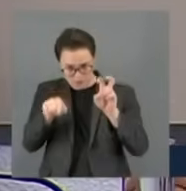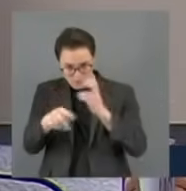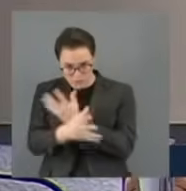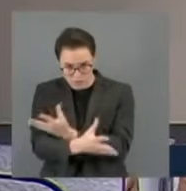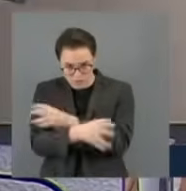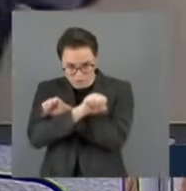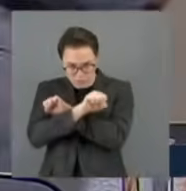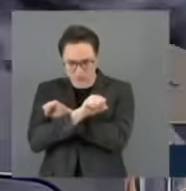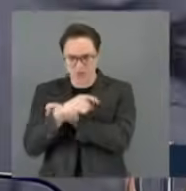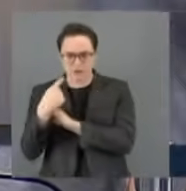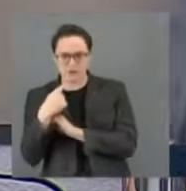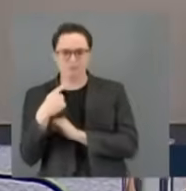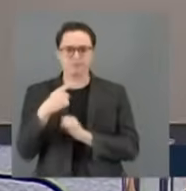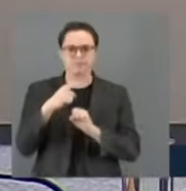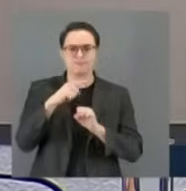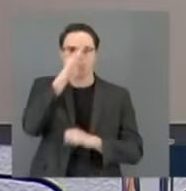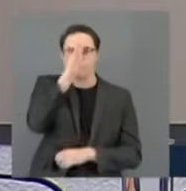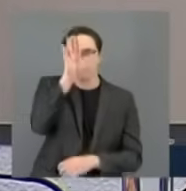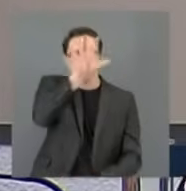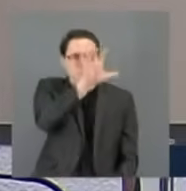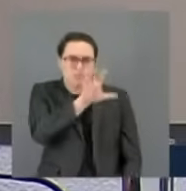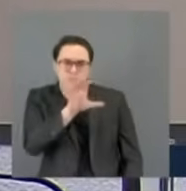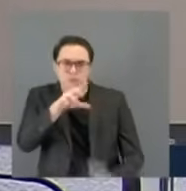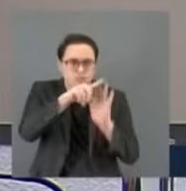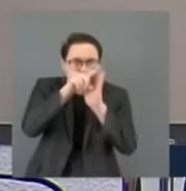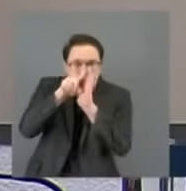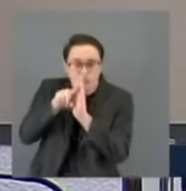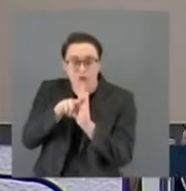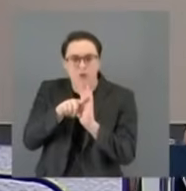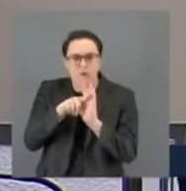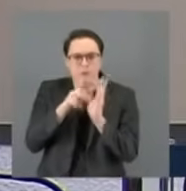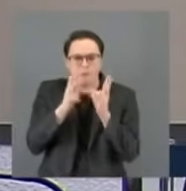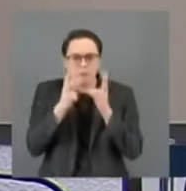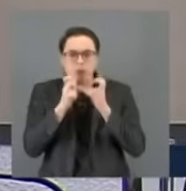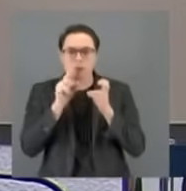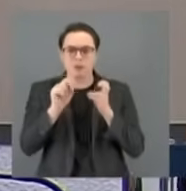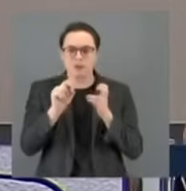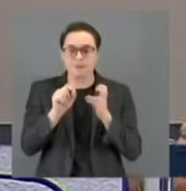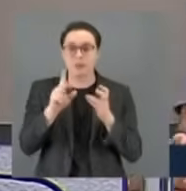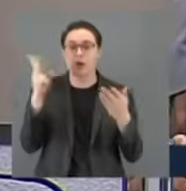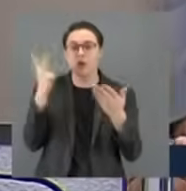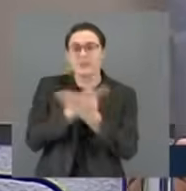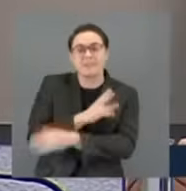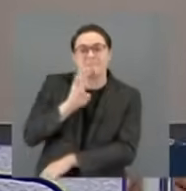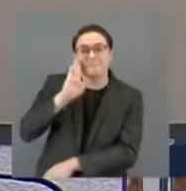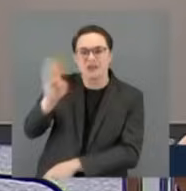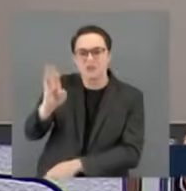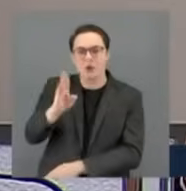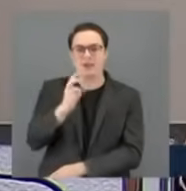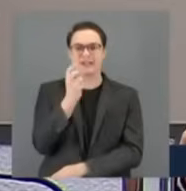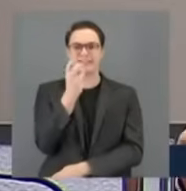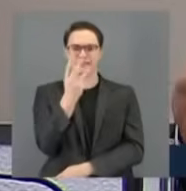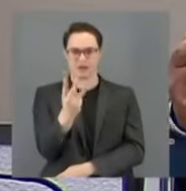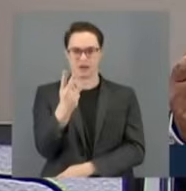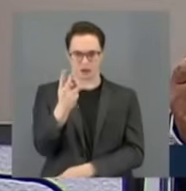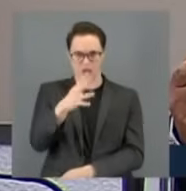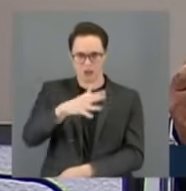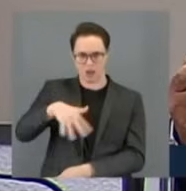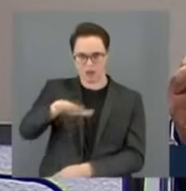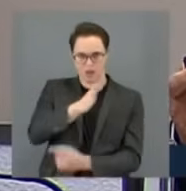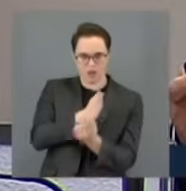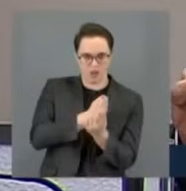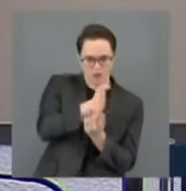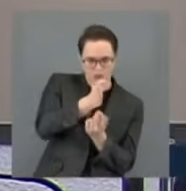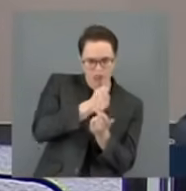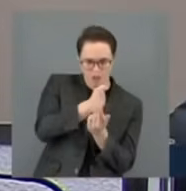mapeando essa censura. Conseguimos perceber que ela vem de 3 grandes frentes. E vou passar